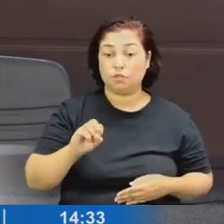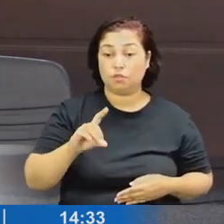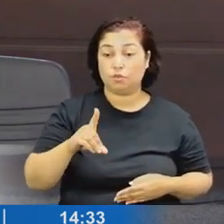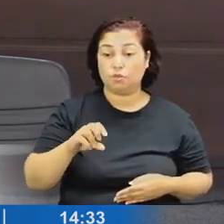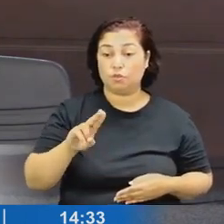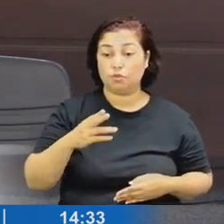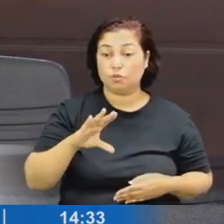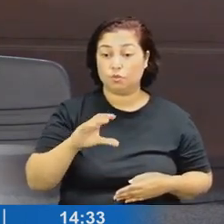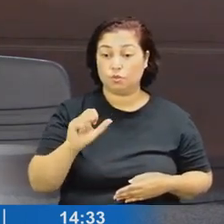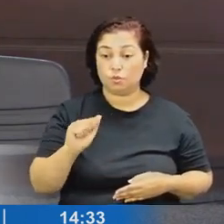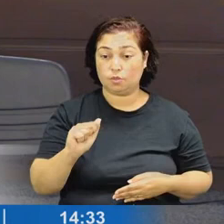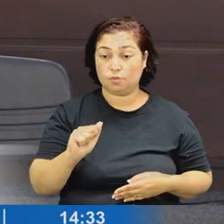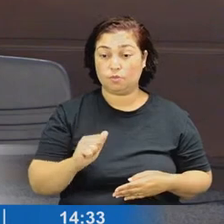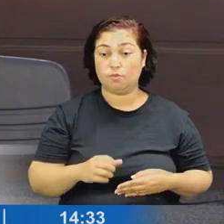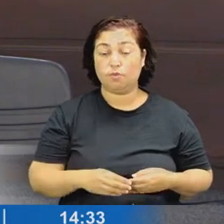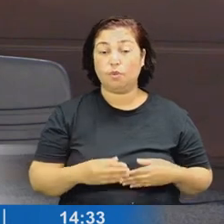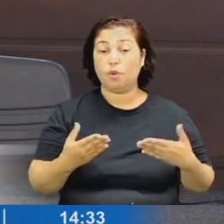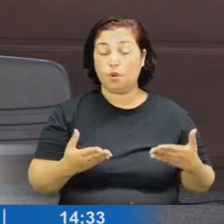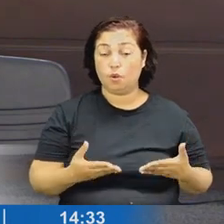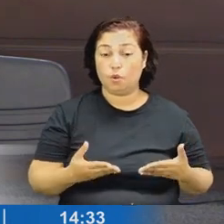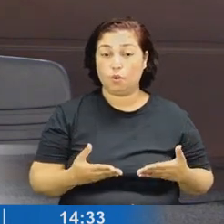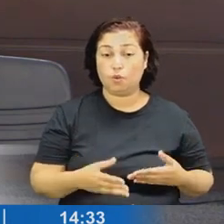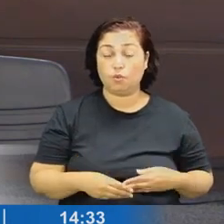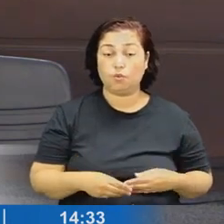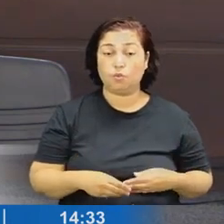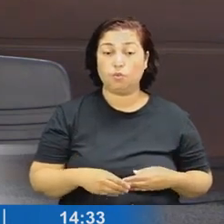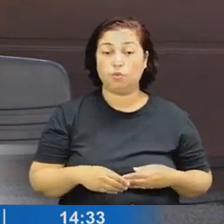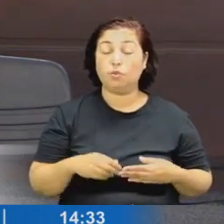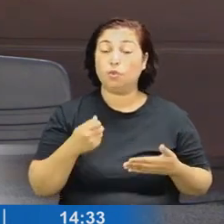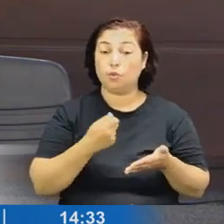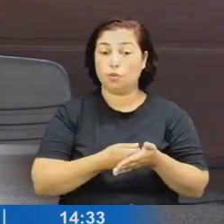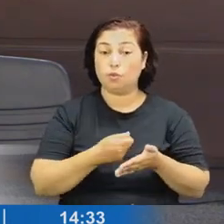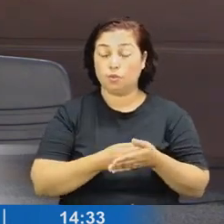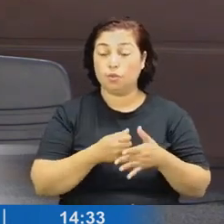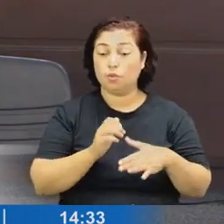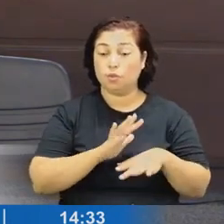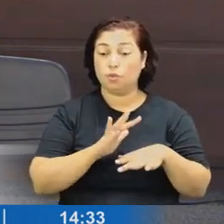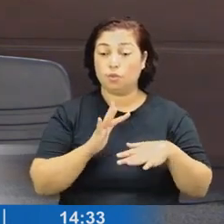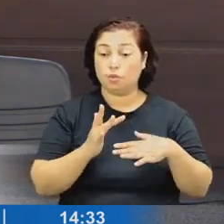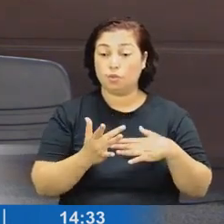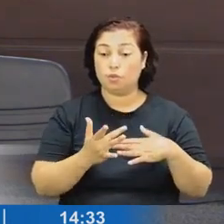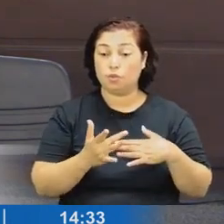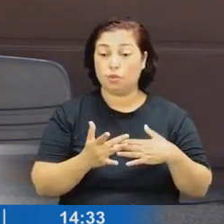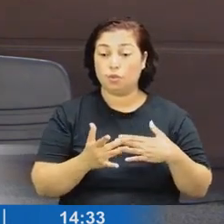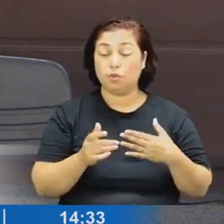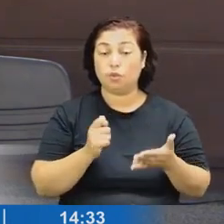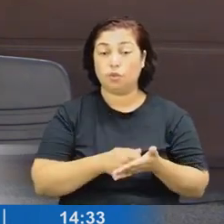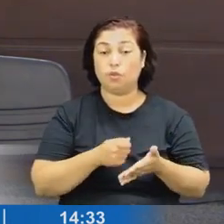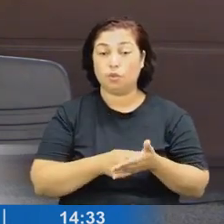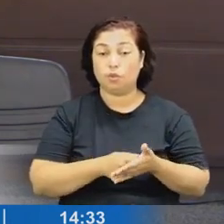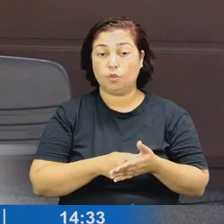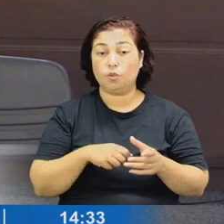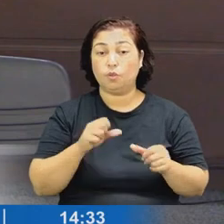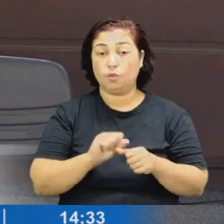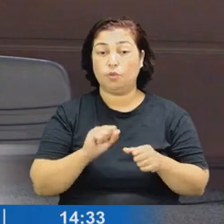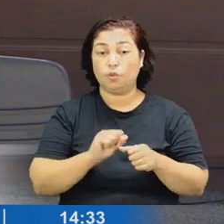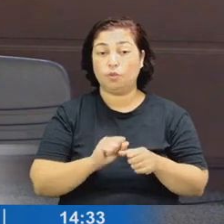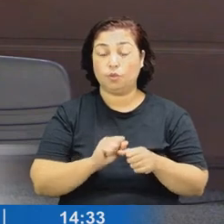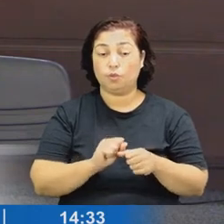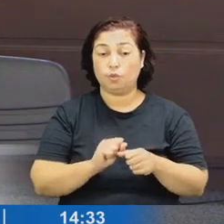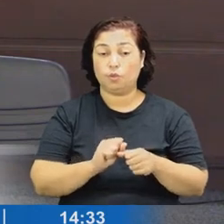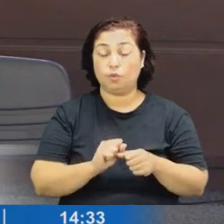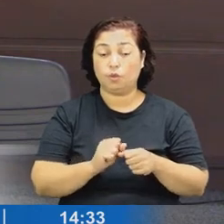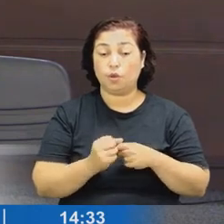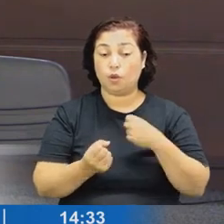complexo Hoje em Dia com as obrigações a internet ela começou a obrigar a gente a fazer certas